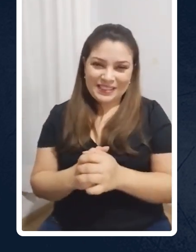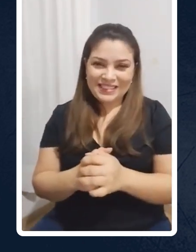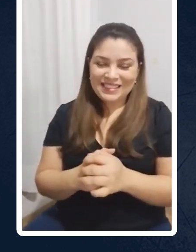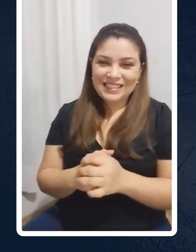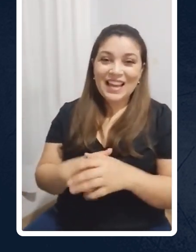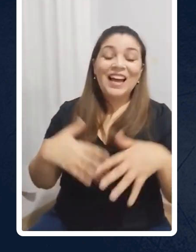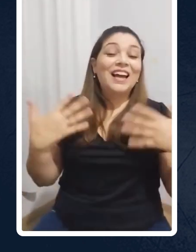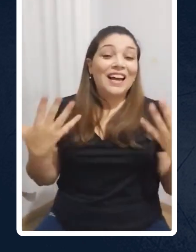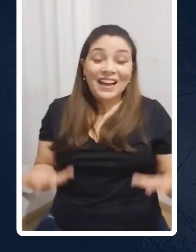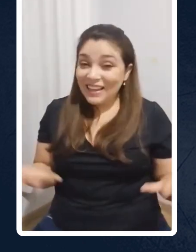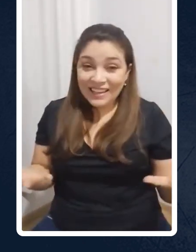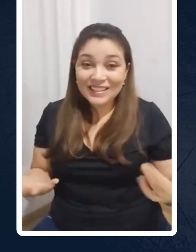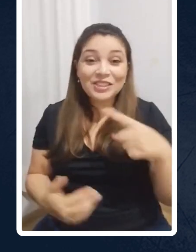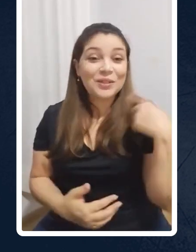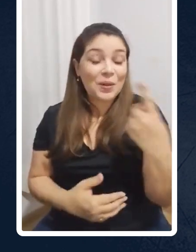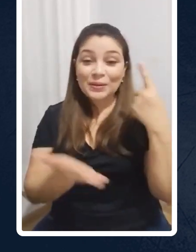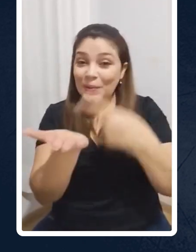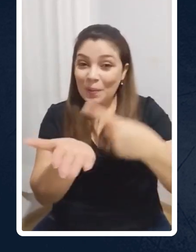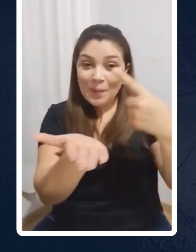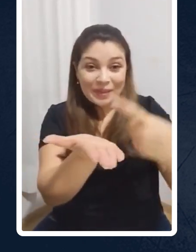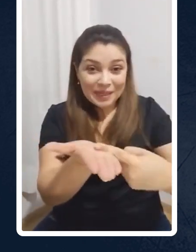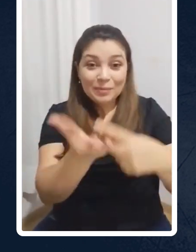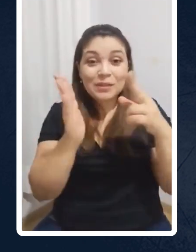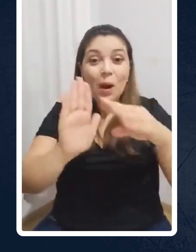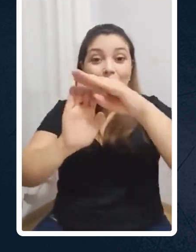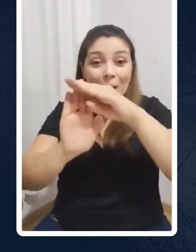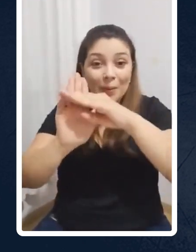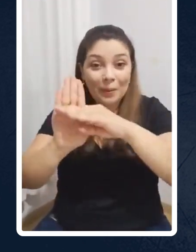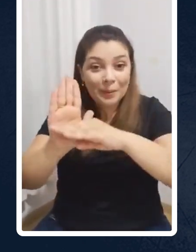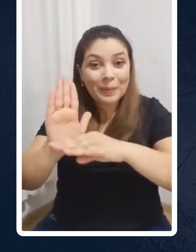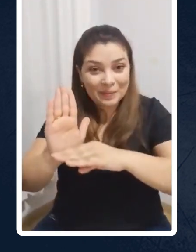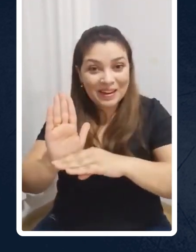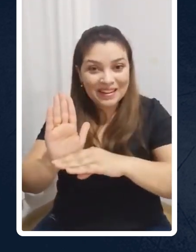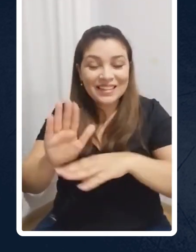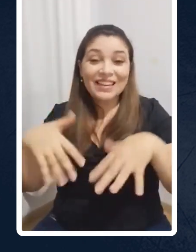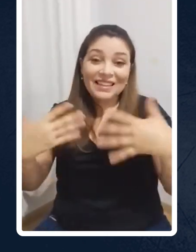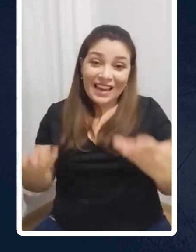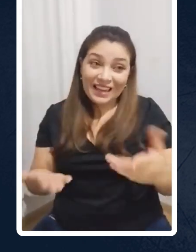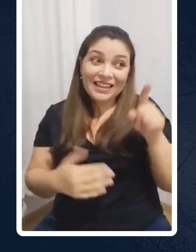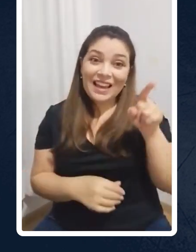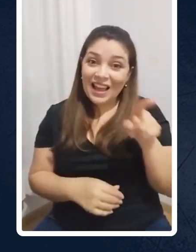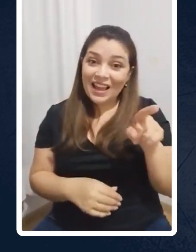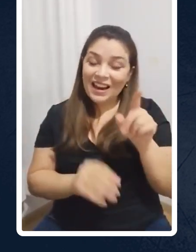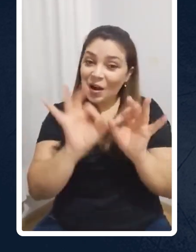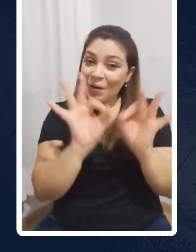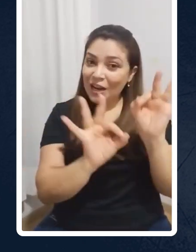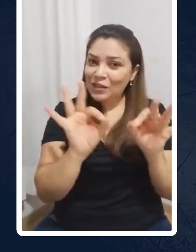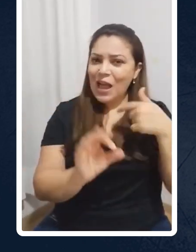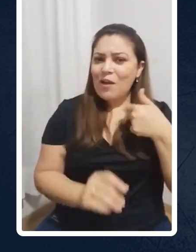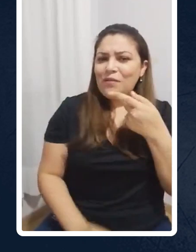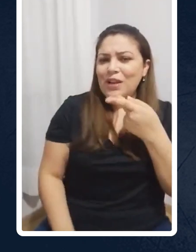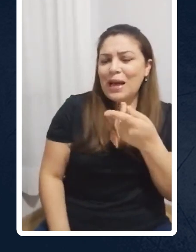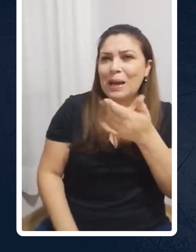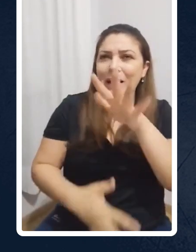roteiro antes da live, né? É. E aí a gente se organizou assim, mais ou menos, não, vamos fazer uns 30 minutos.